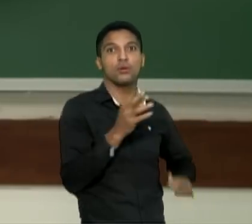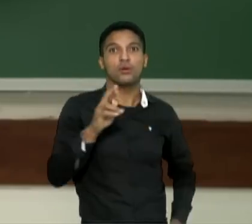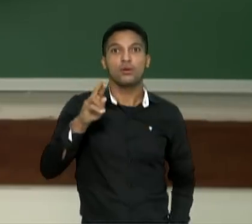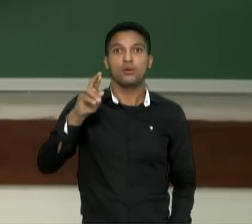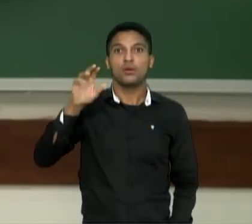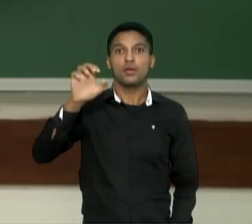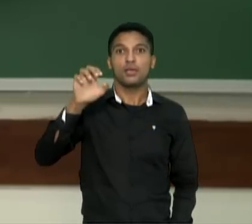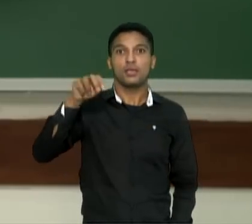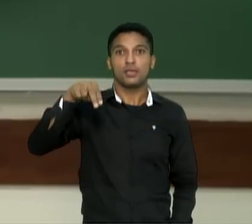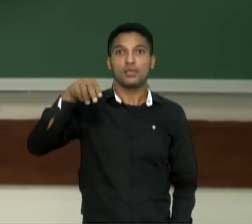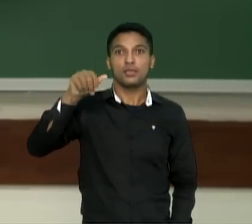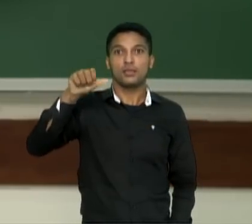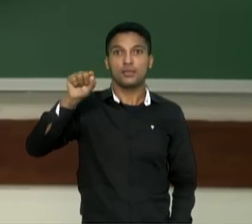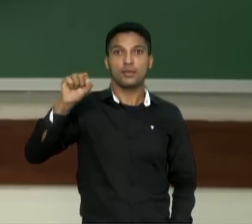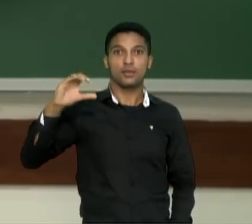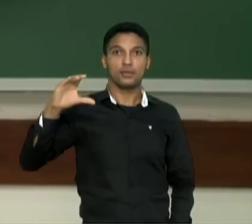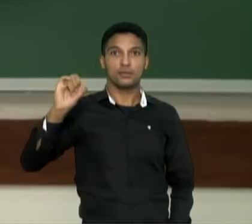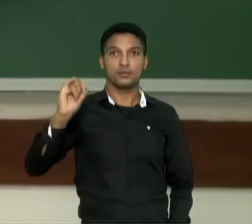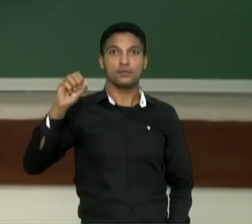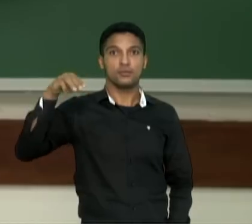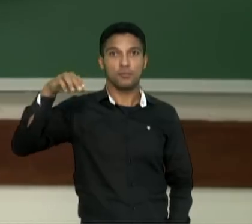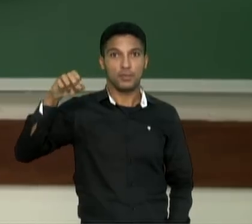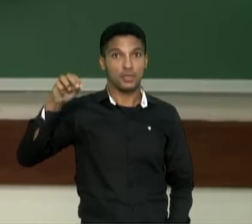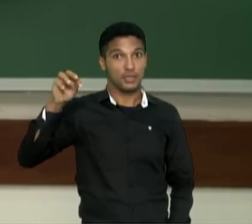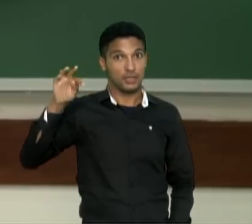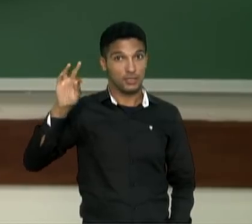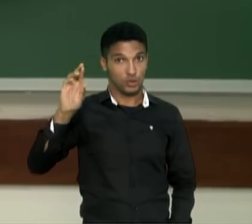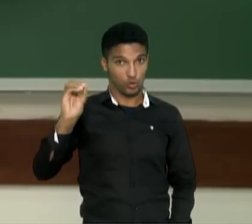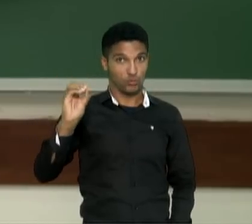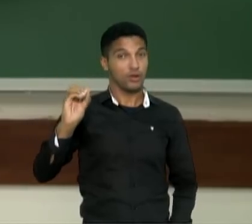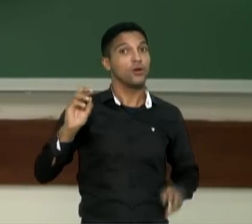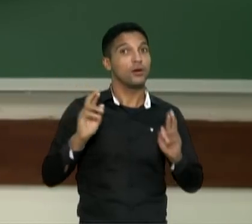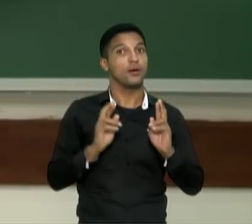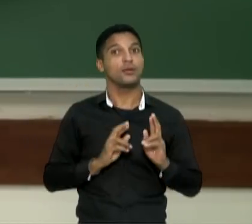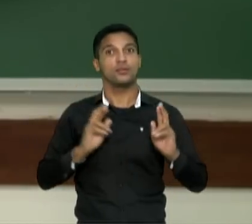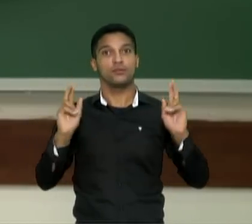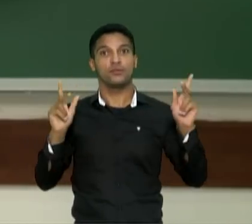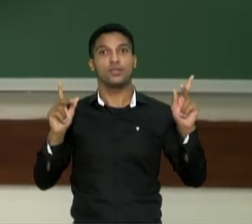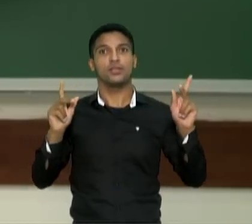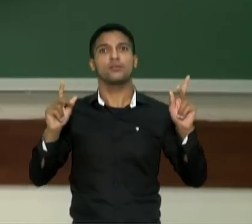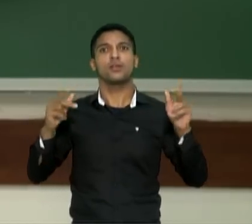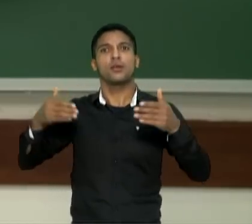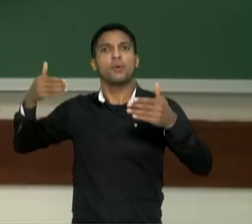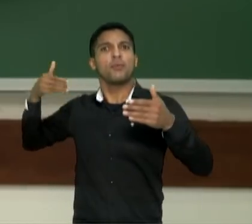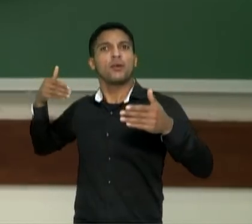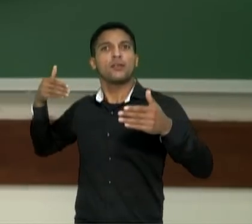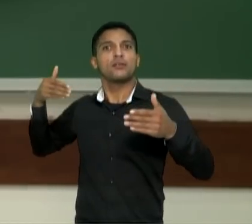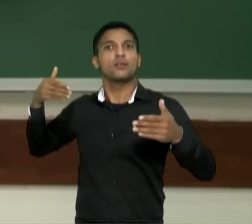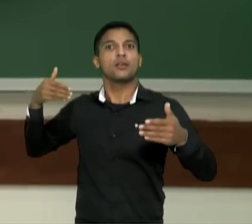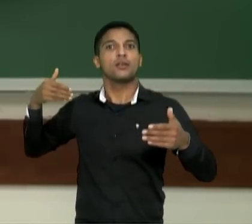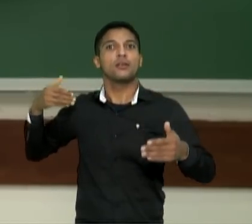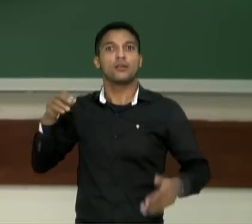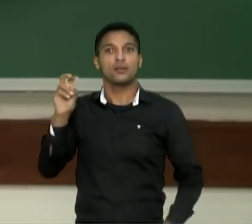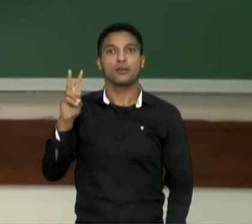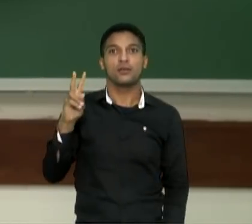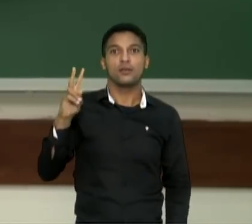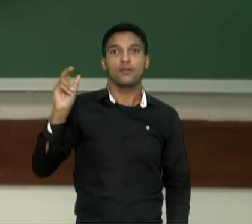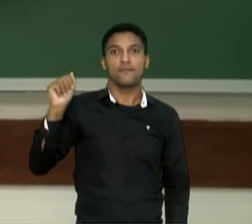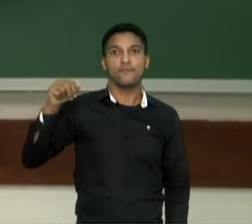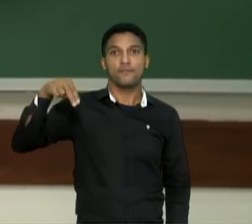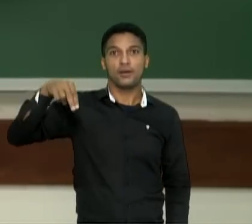são tão características de movimento como os de vanguarda, lá que a gente aprendeu sobre a arte